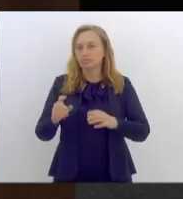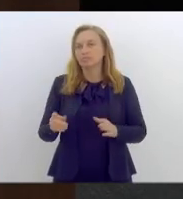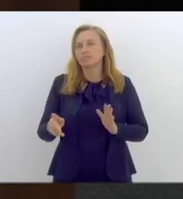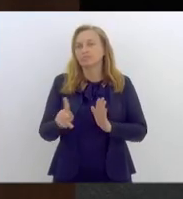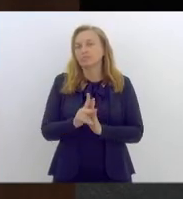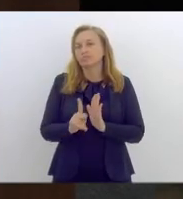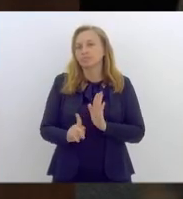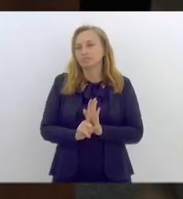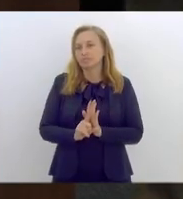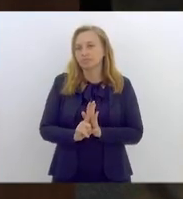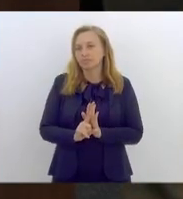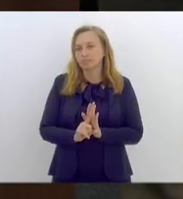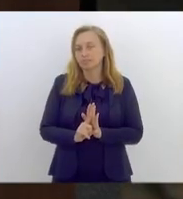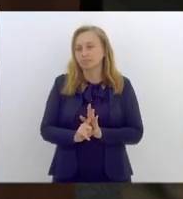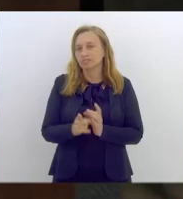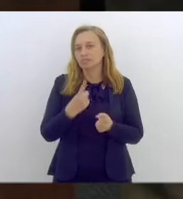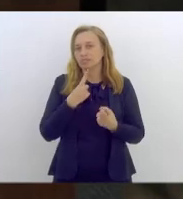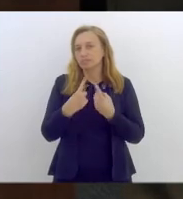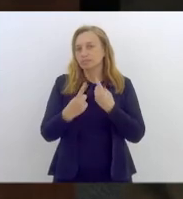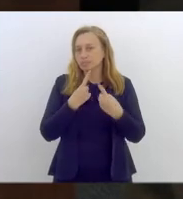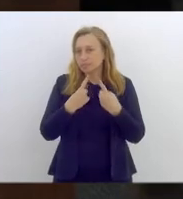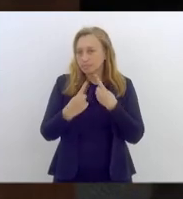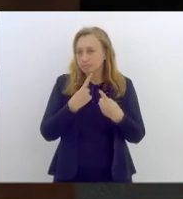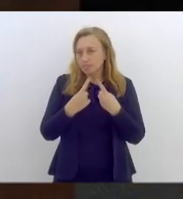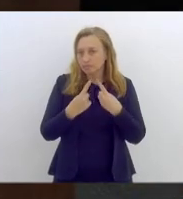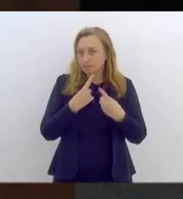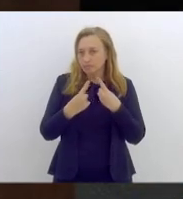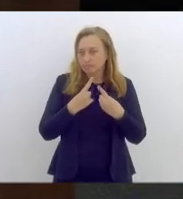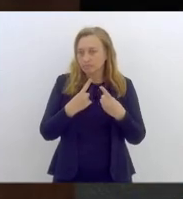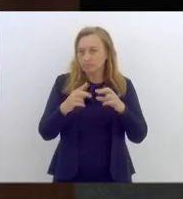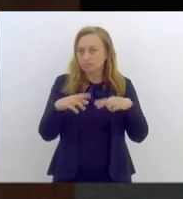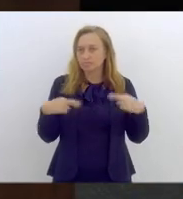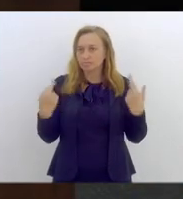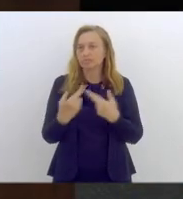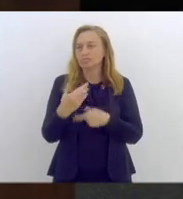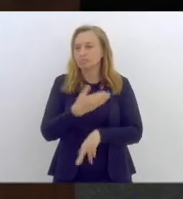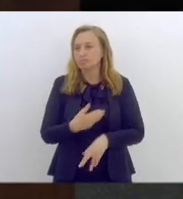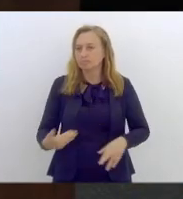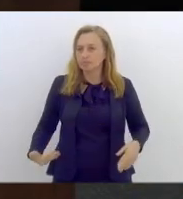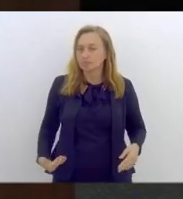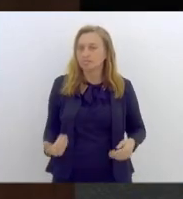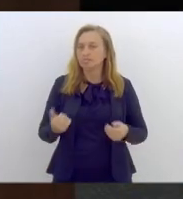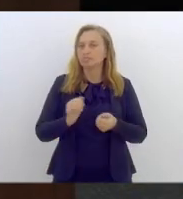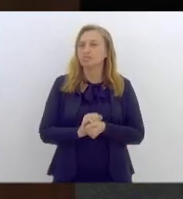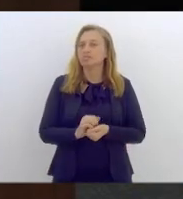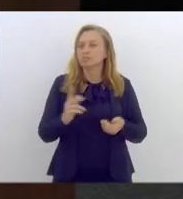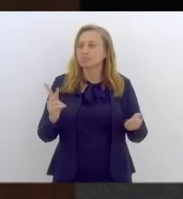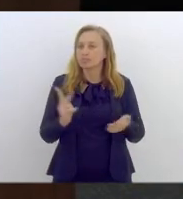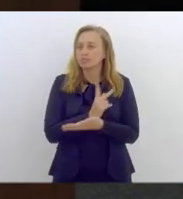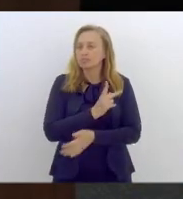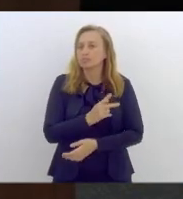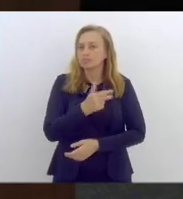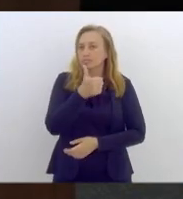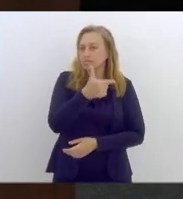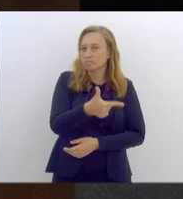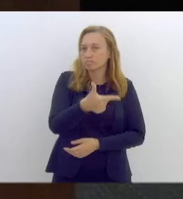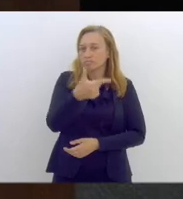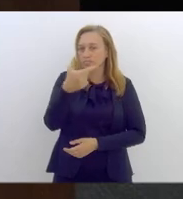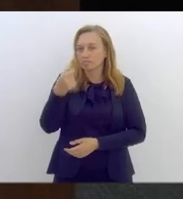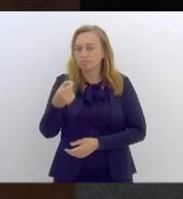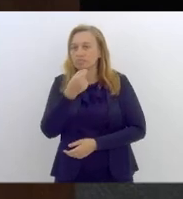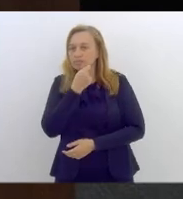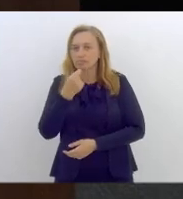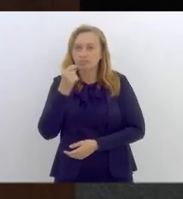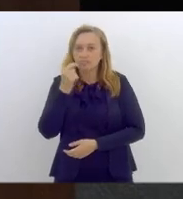foi objeto de debate em audiência pública ocorrida no dia 20 de setembro de